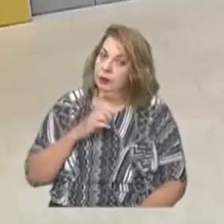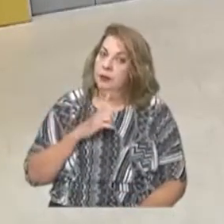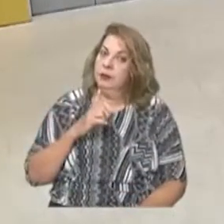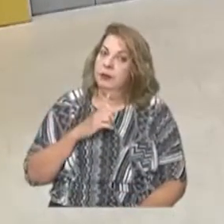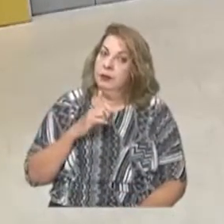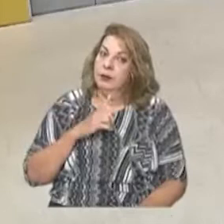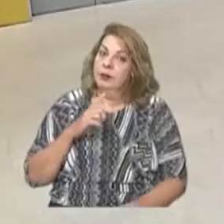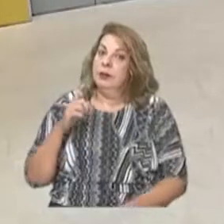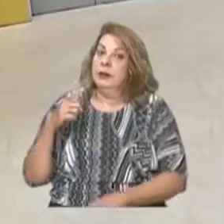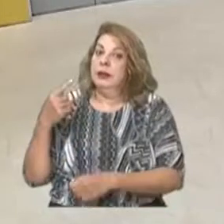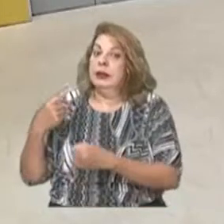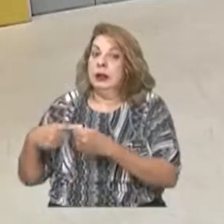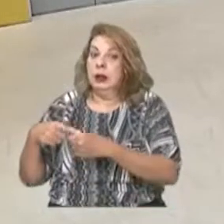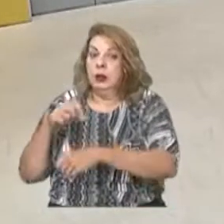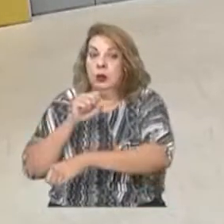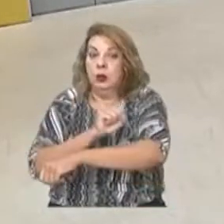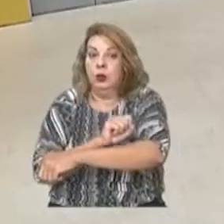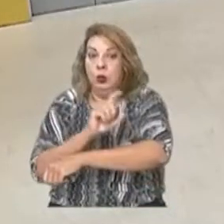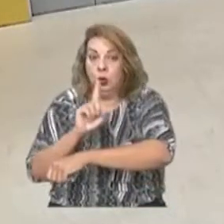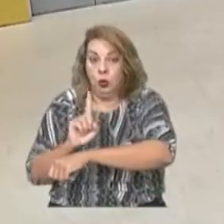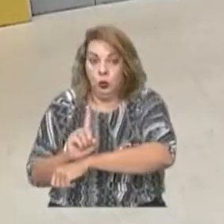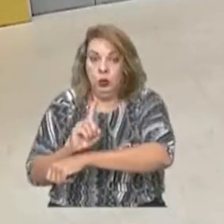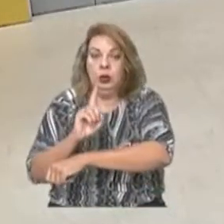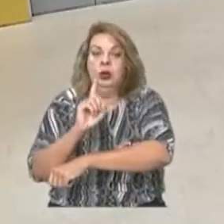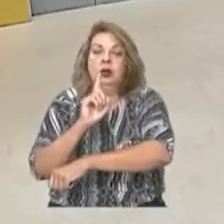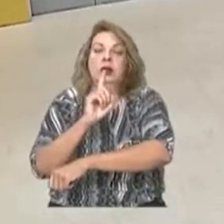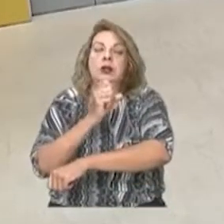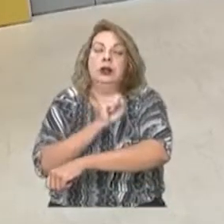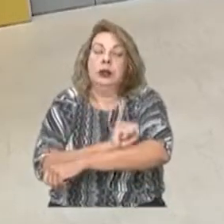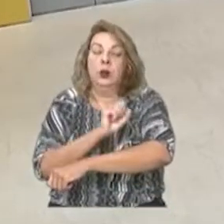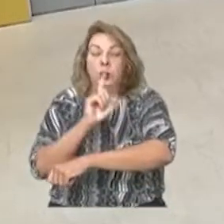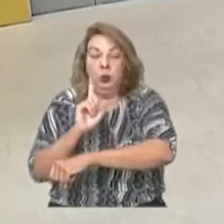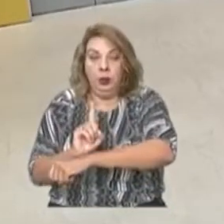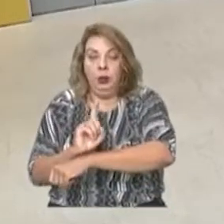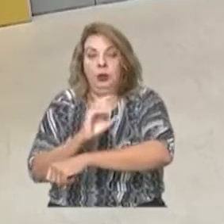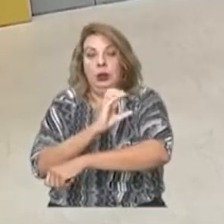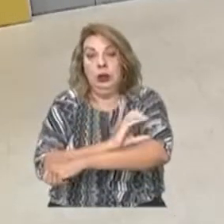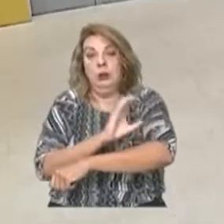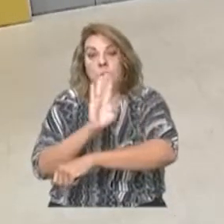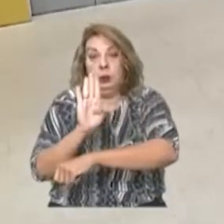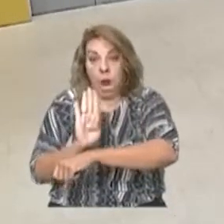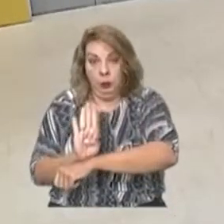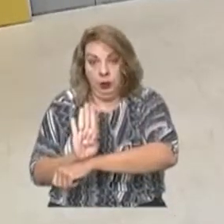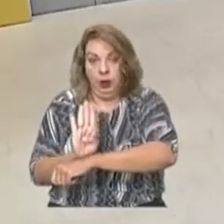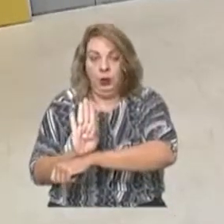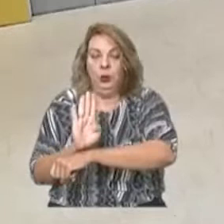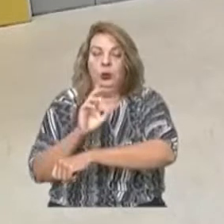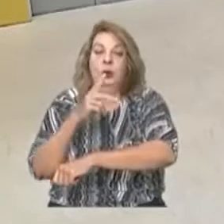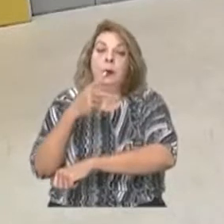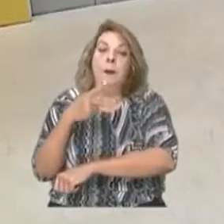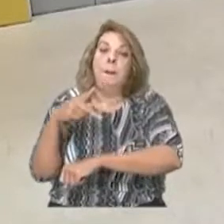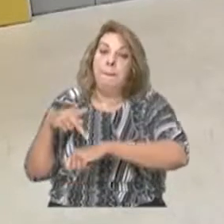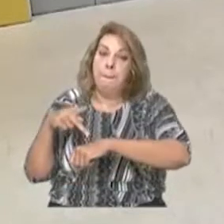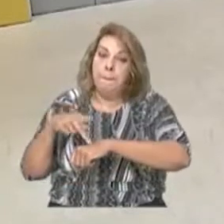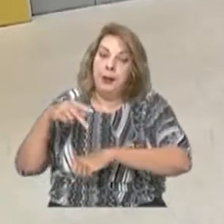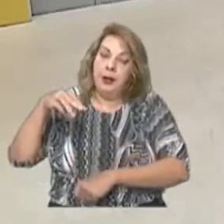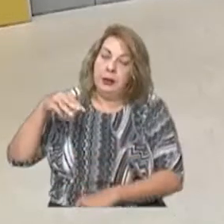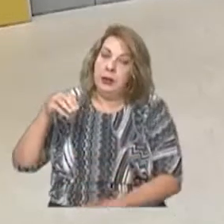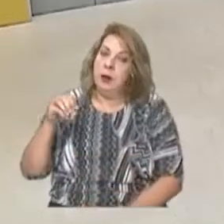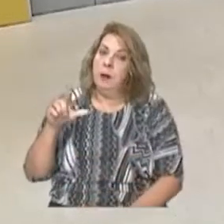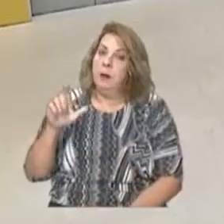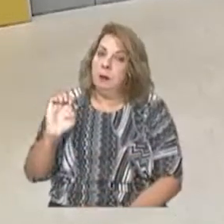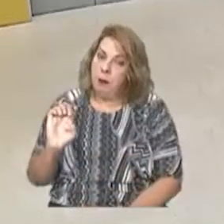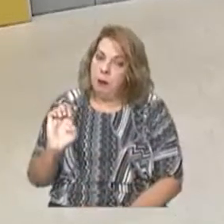São Domingos, Campo do Brito, Macambira, Pedra Mole. Olha que legal, 18, 18,